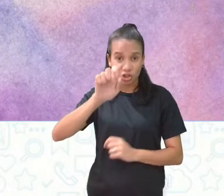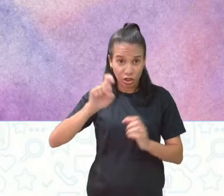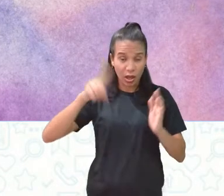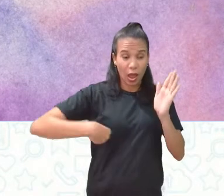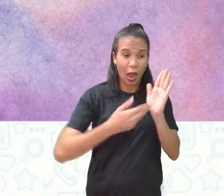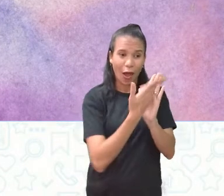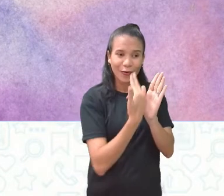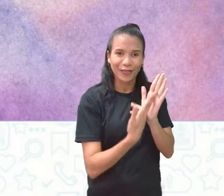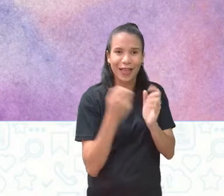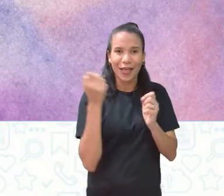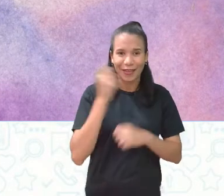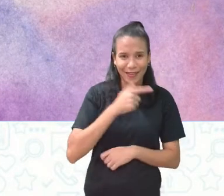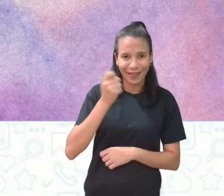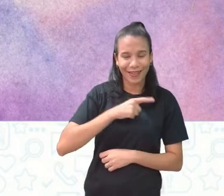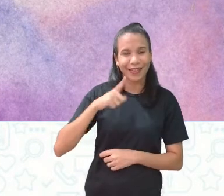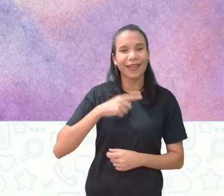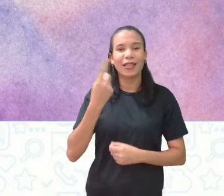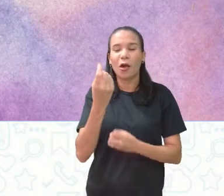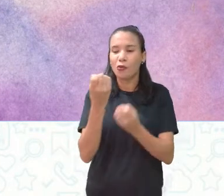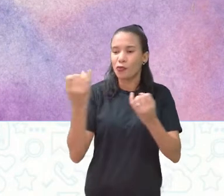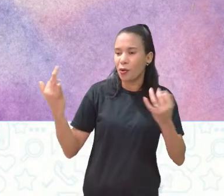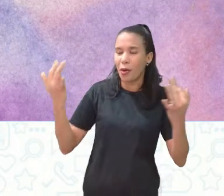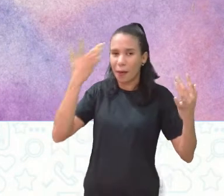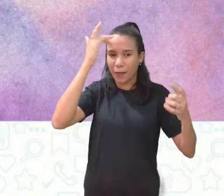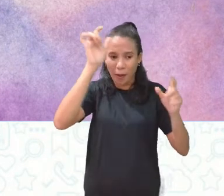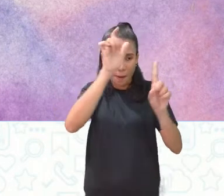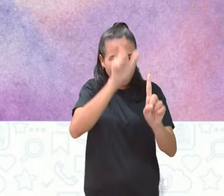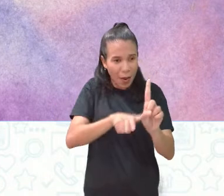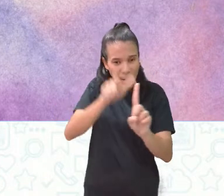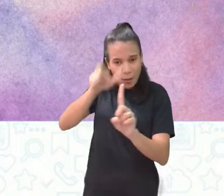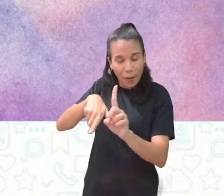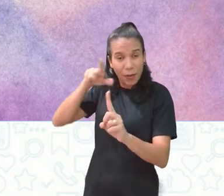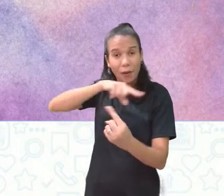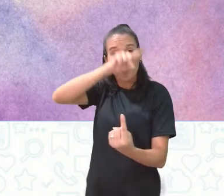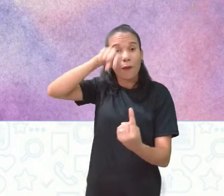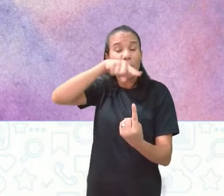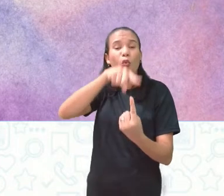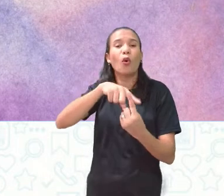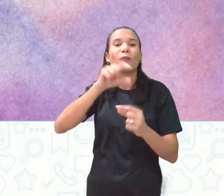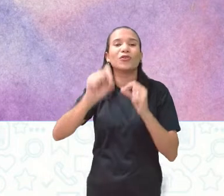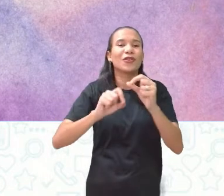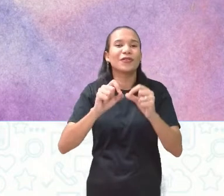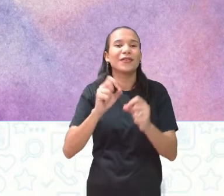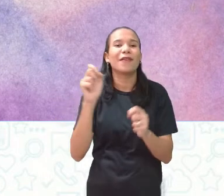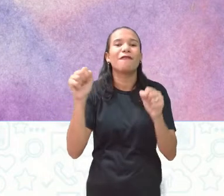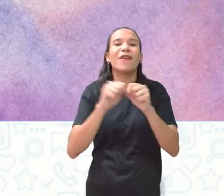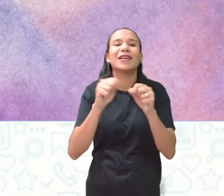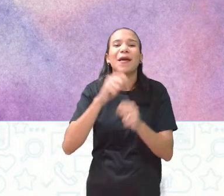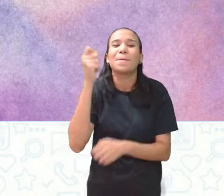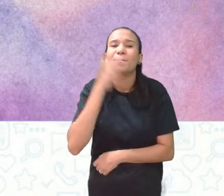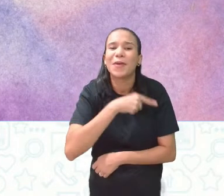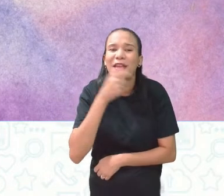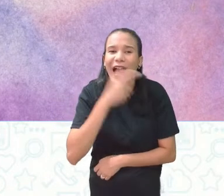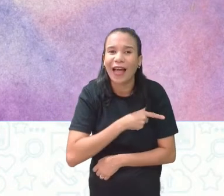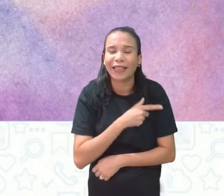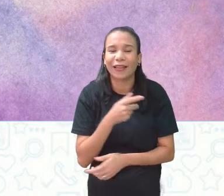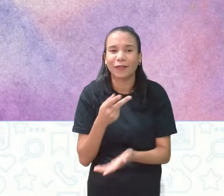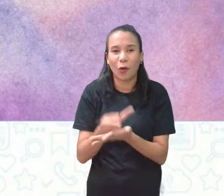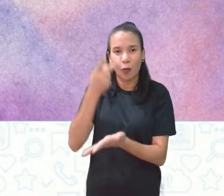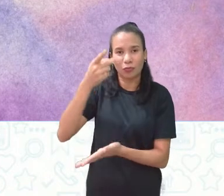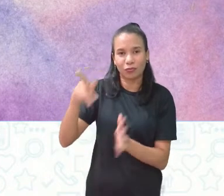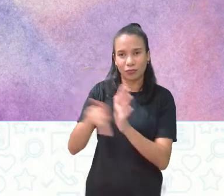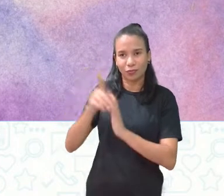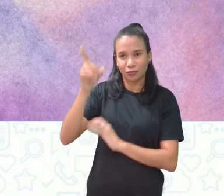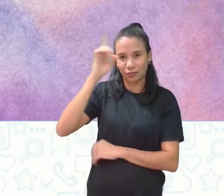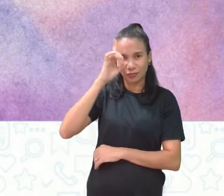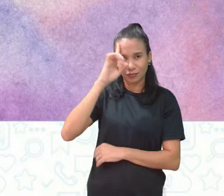a caricatura de um ou mais personagens, feita com o objetivo de satirizar algum acontecimento da